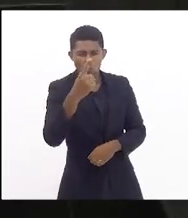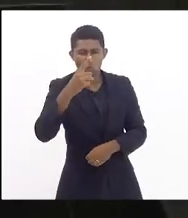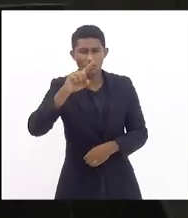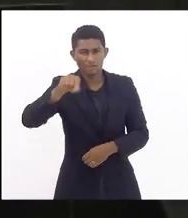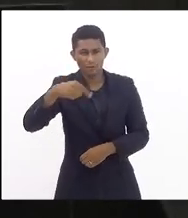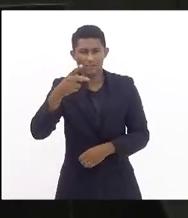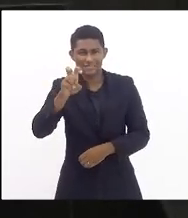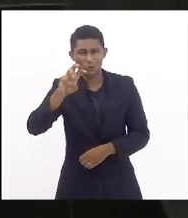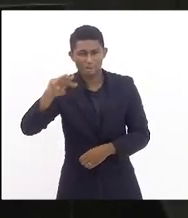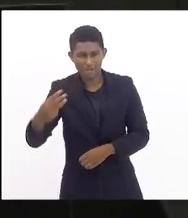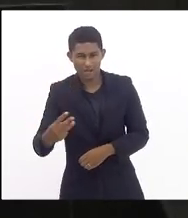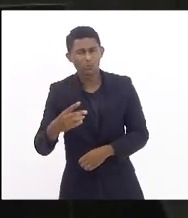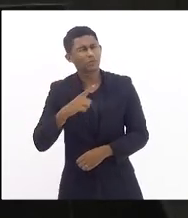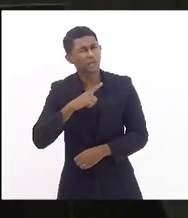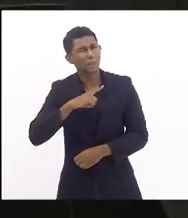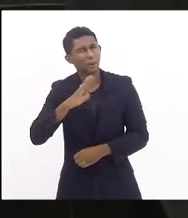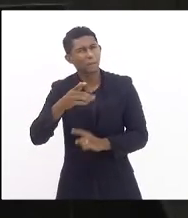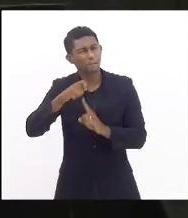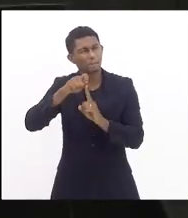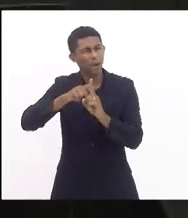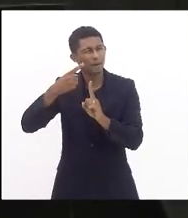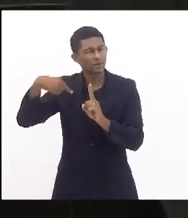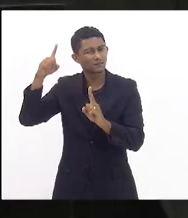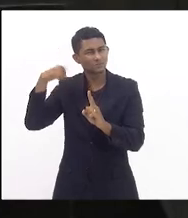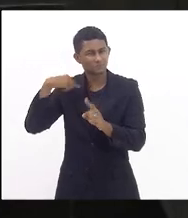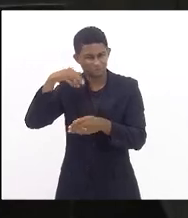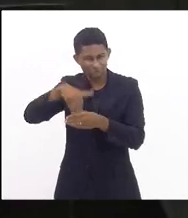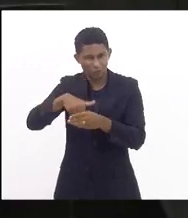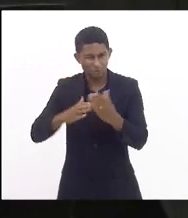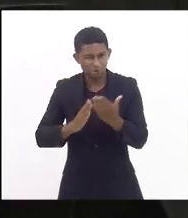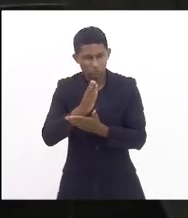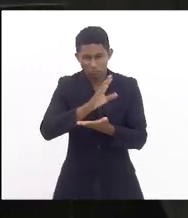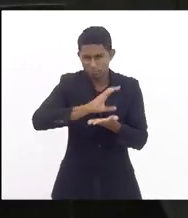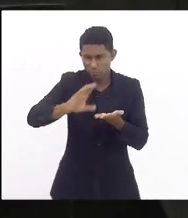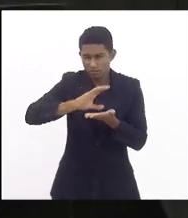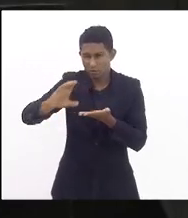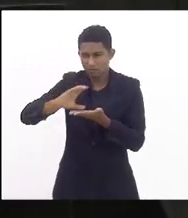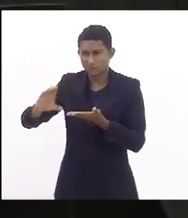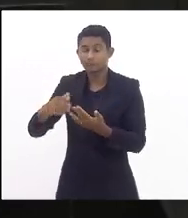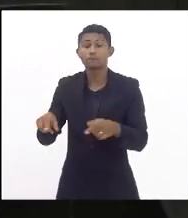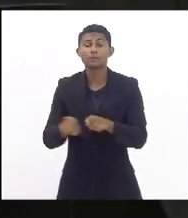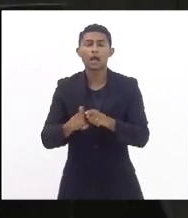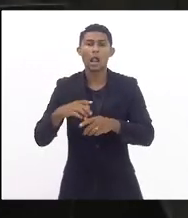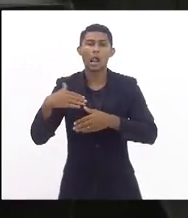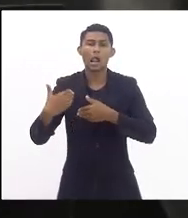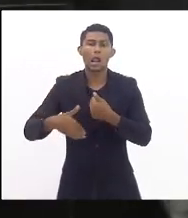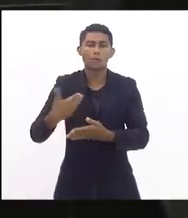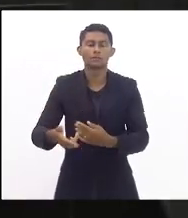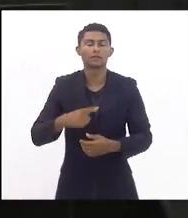isso aconteceu. E, em seguida, teve a tragédia de Petrópolis,